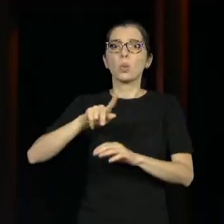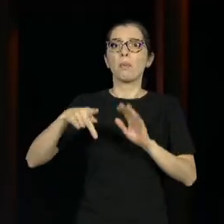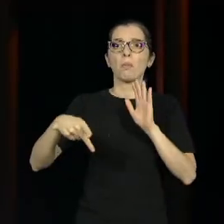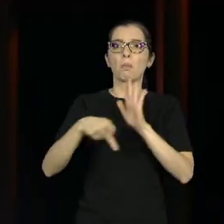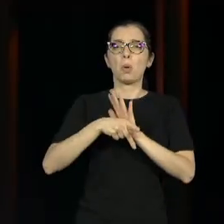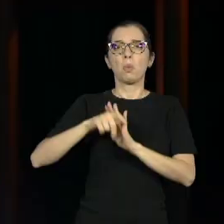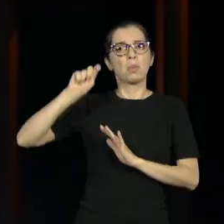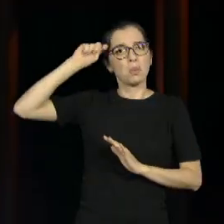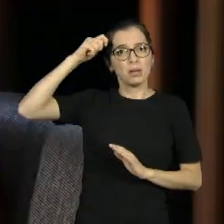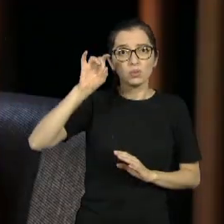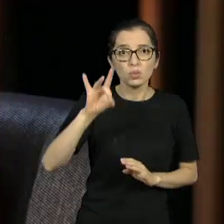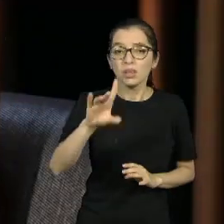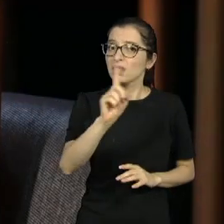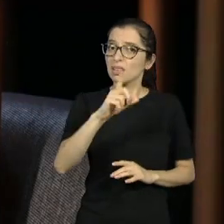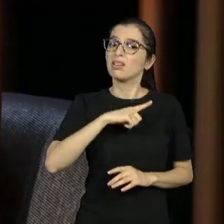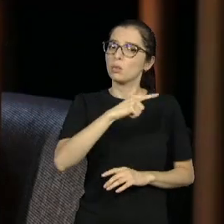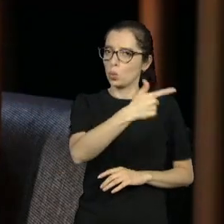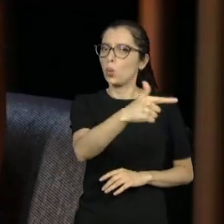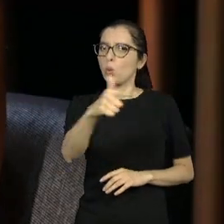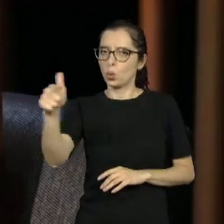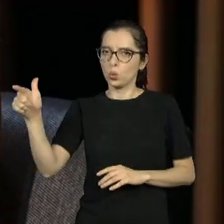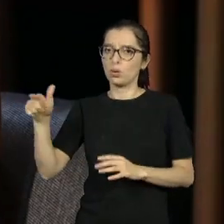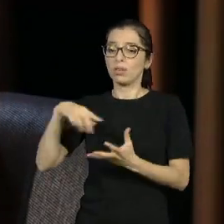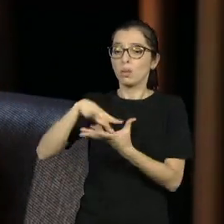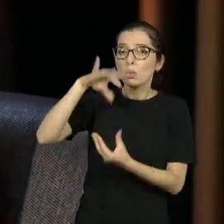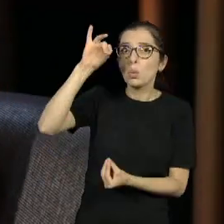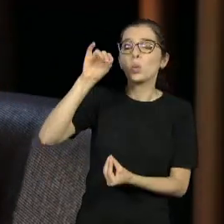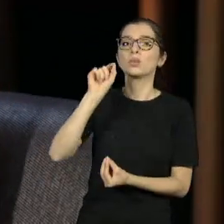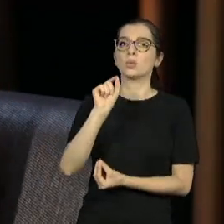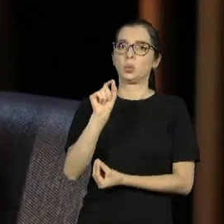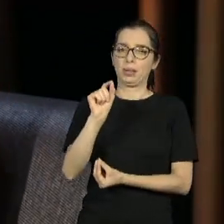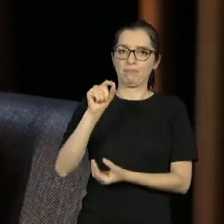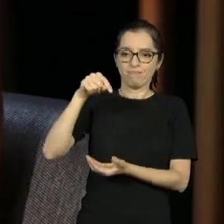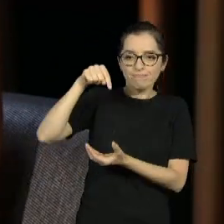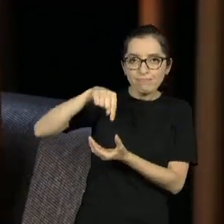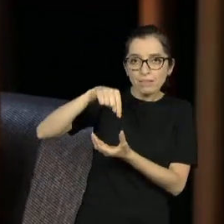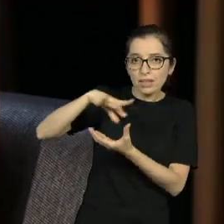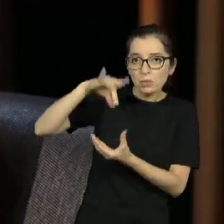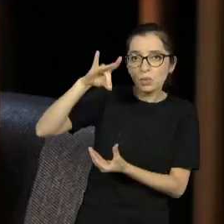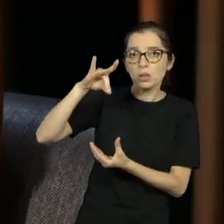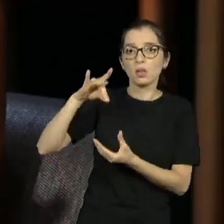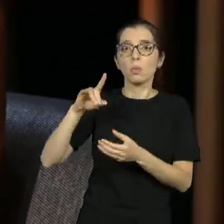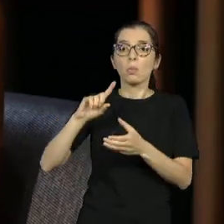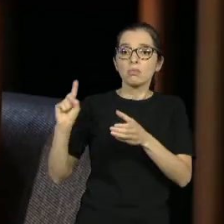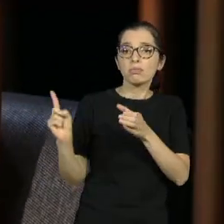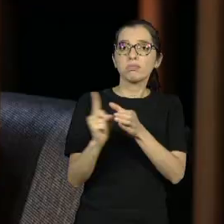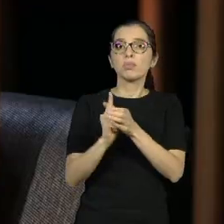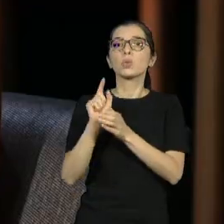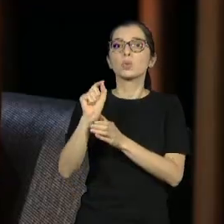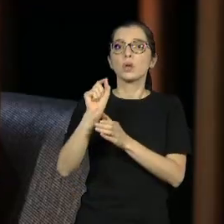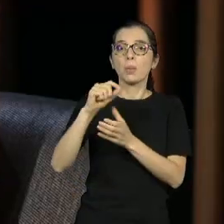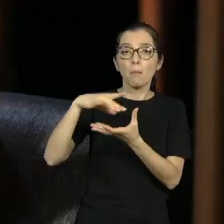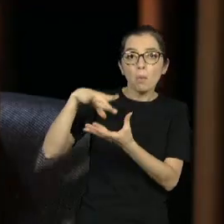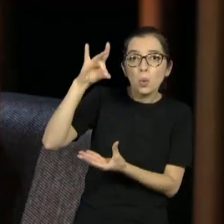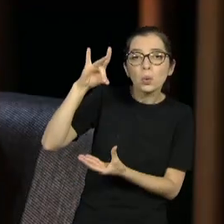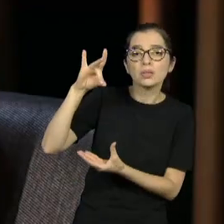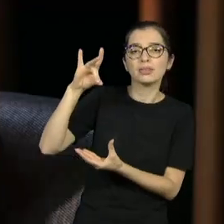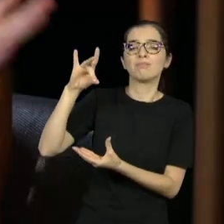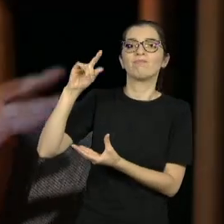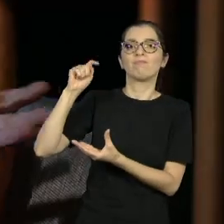nós não vamos ter uma democracia enquanto nós fomos tão racistas democracia o sistema